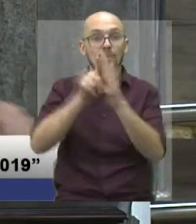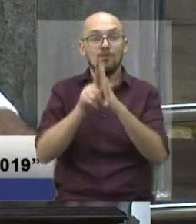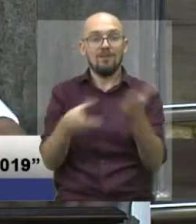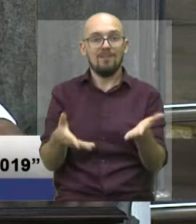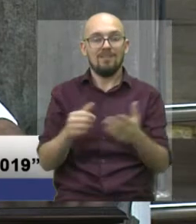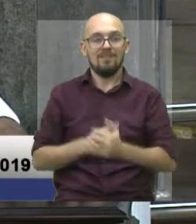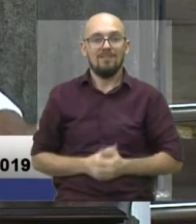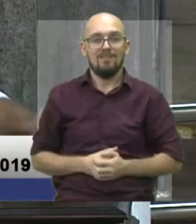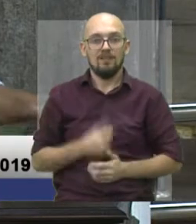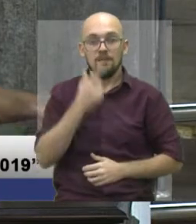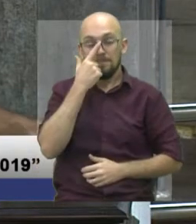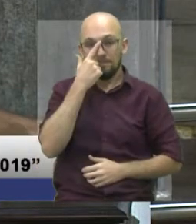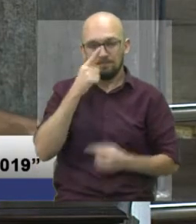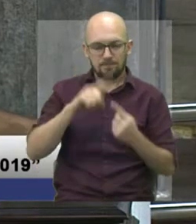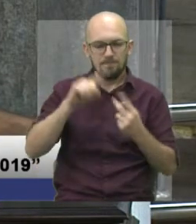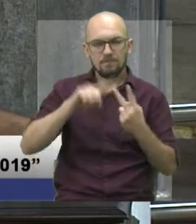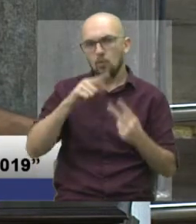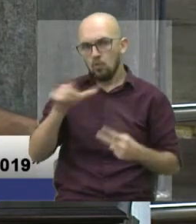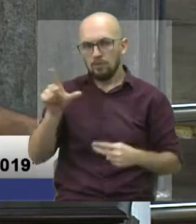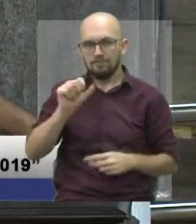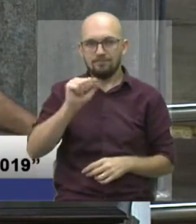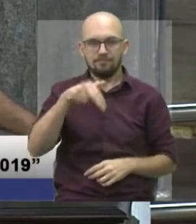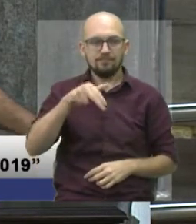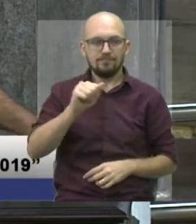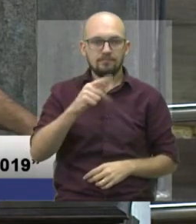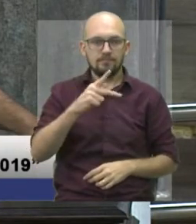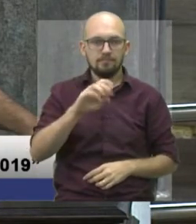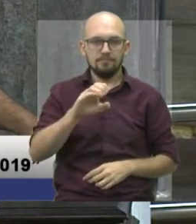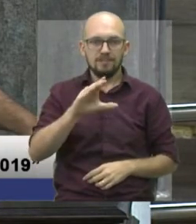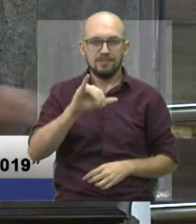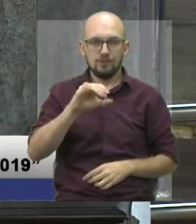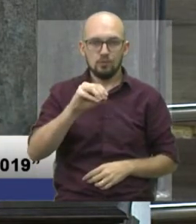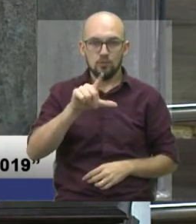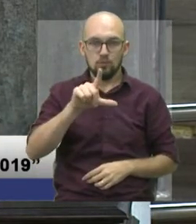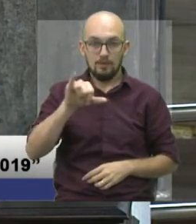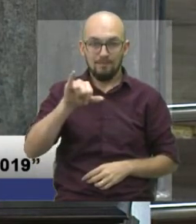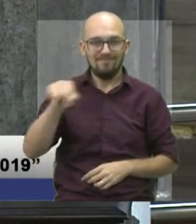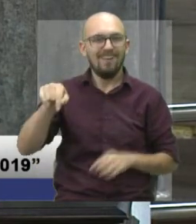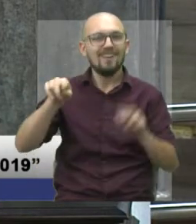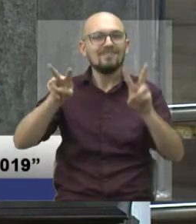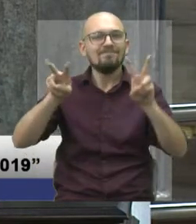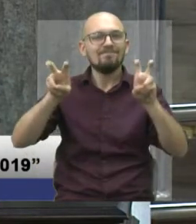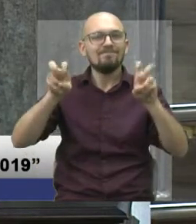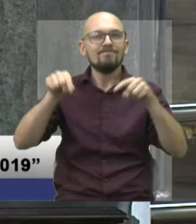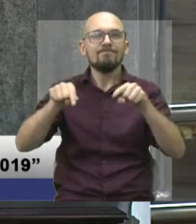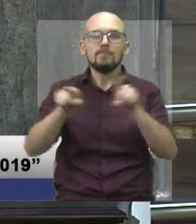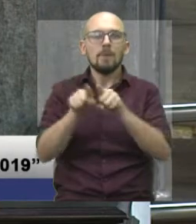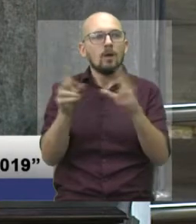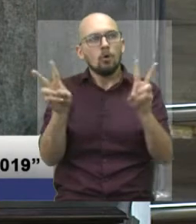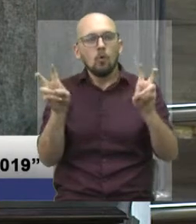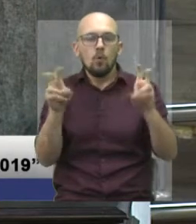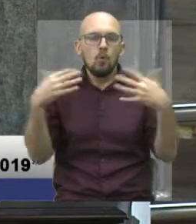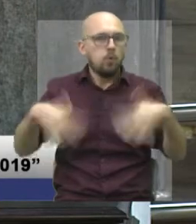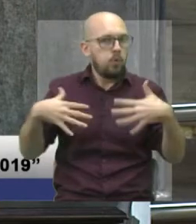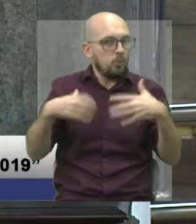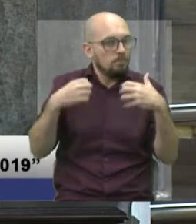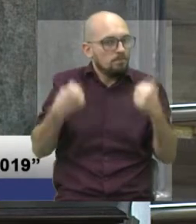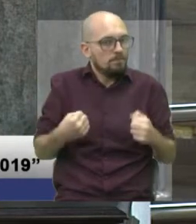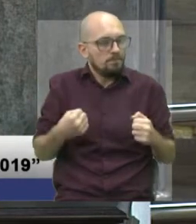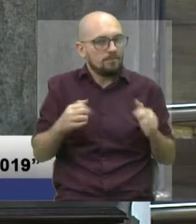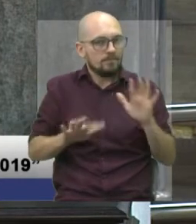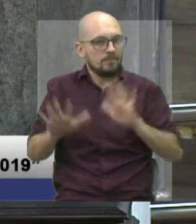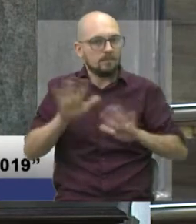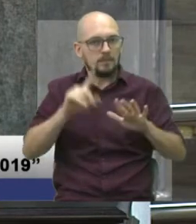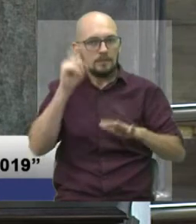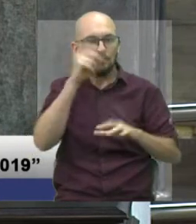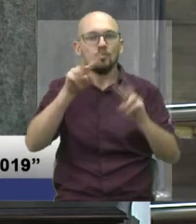A outra, a Ana Beatriz Pecioli, ela pegou um tema muito também delicado, né, que é a questão